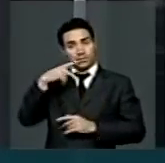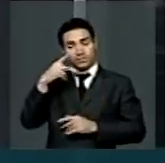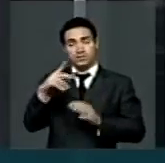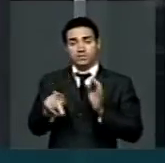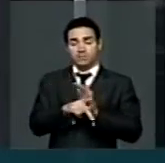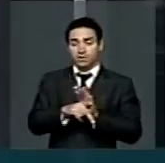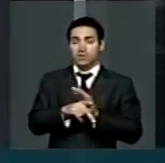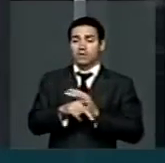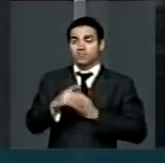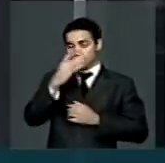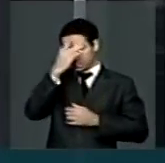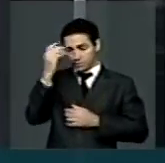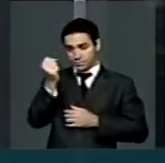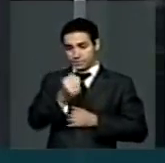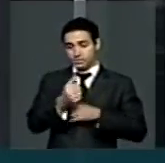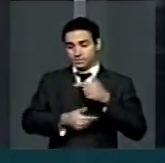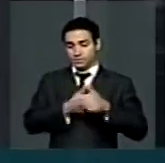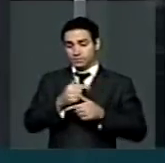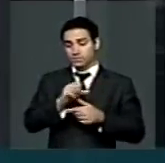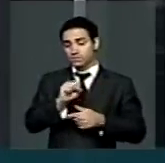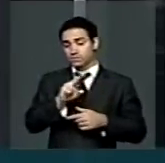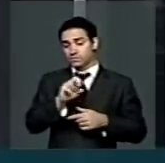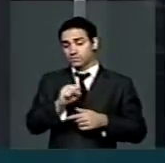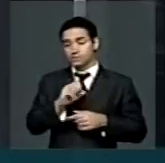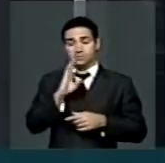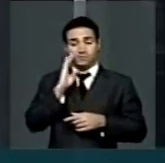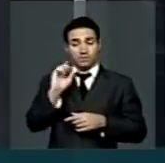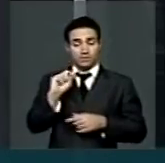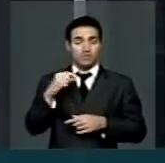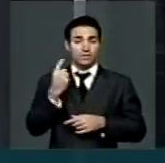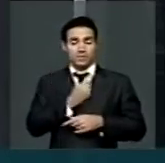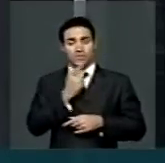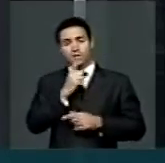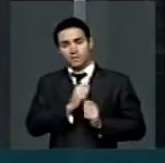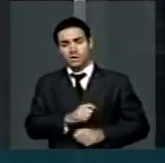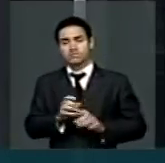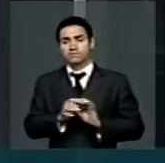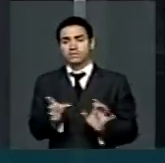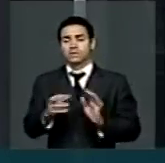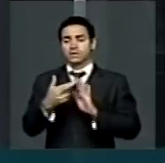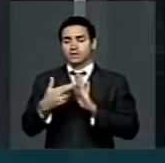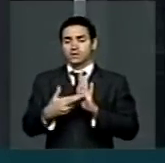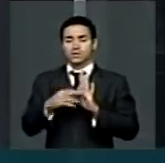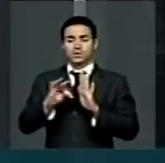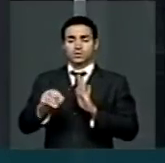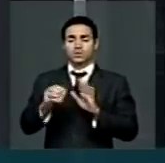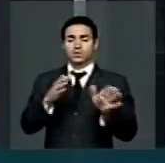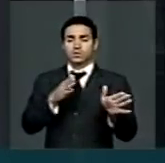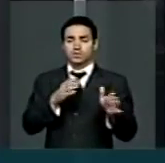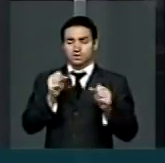recursos humanos para o sistema SUS, a fim de que nós possamos normatizar todo o